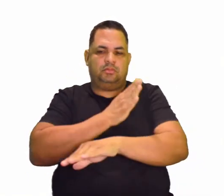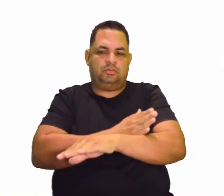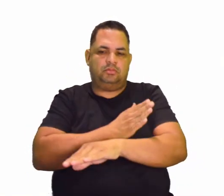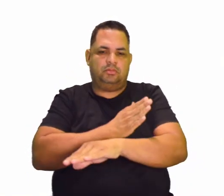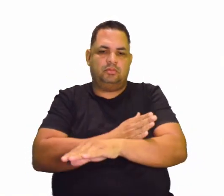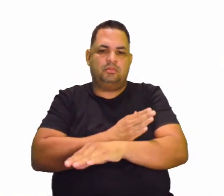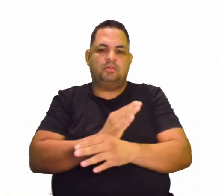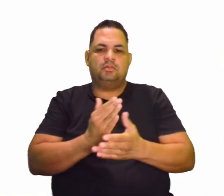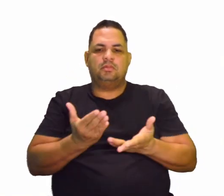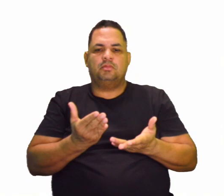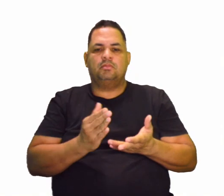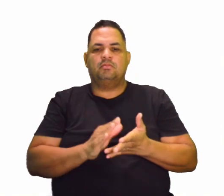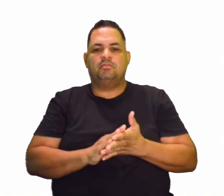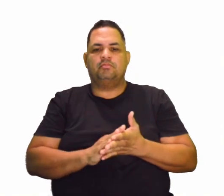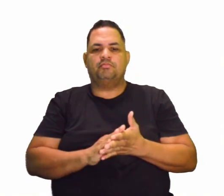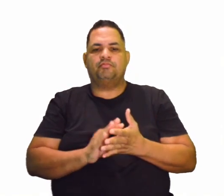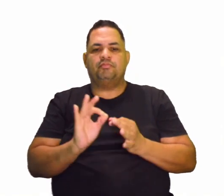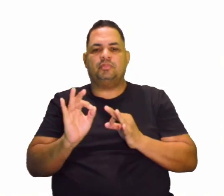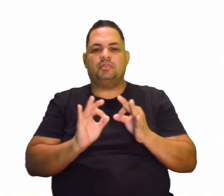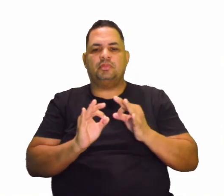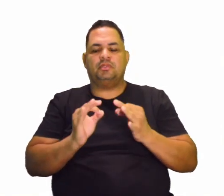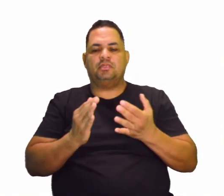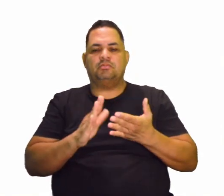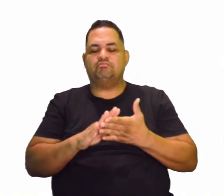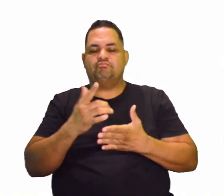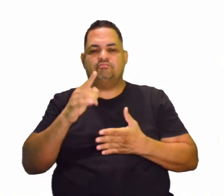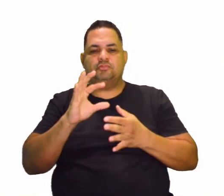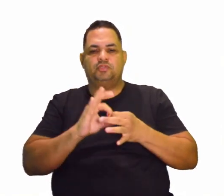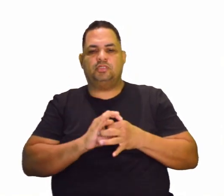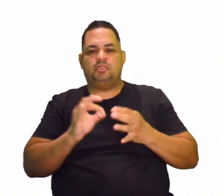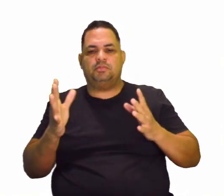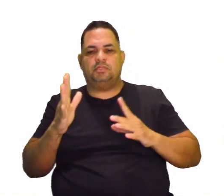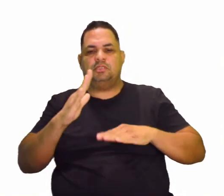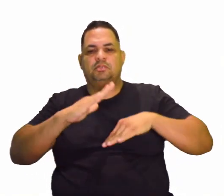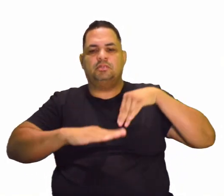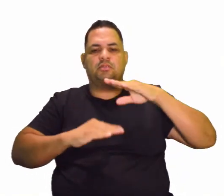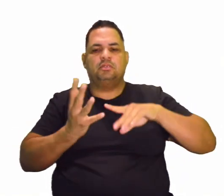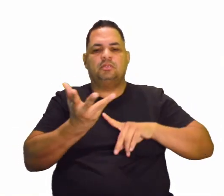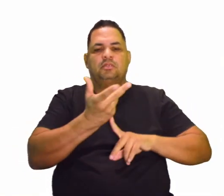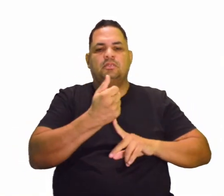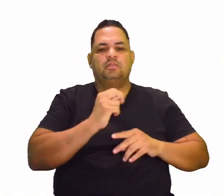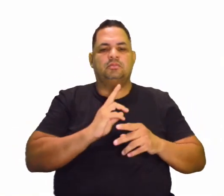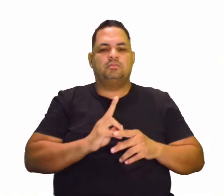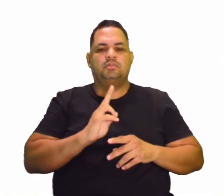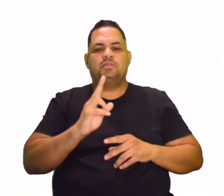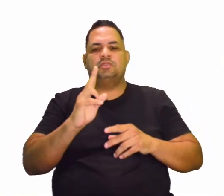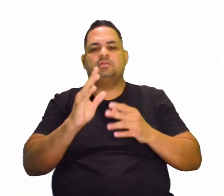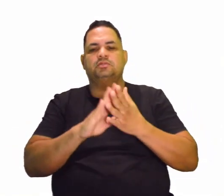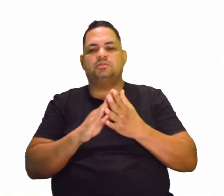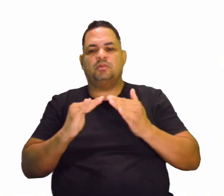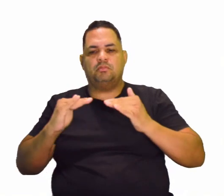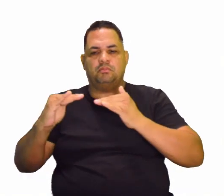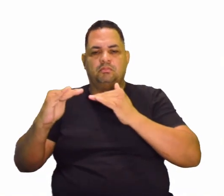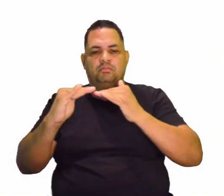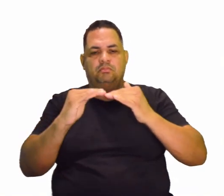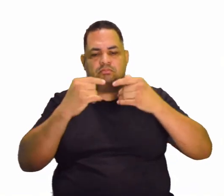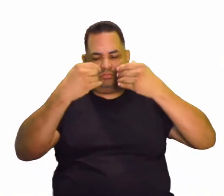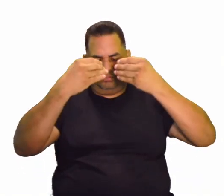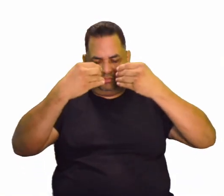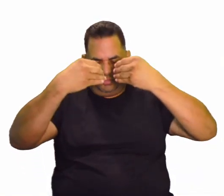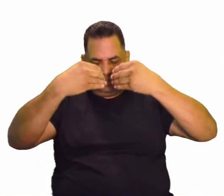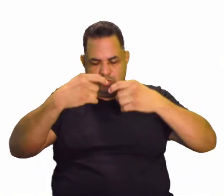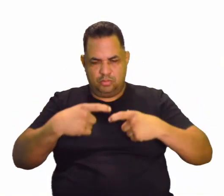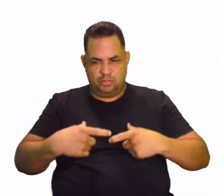o estilo bizantino tirava então a liberdade do artista e ele tinha que seguir o padrão, que era a posição do